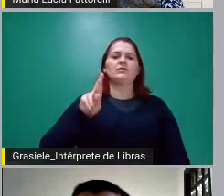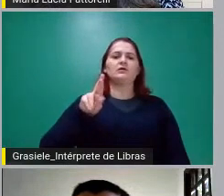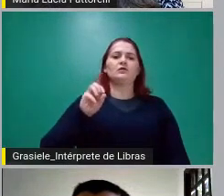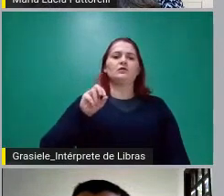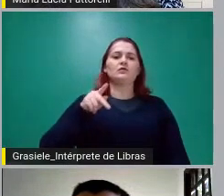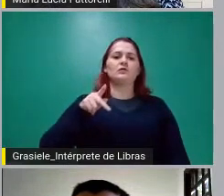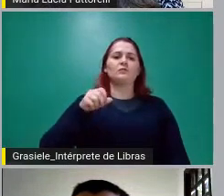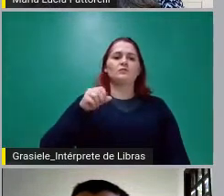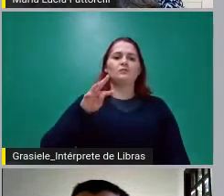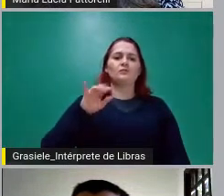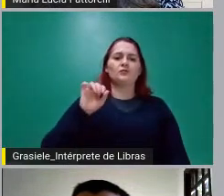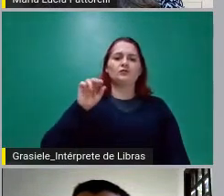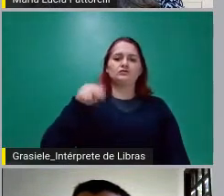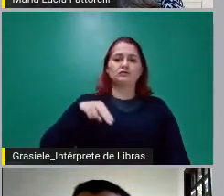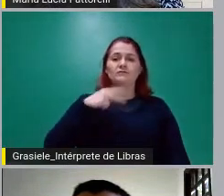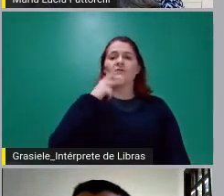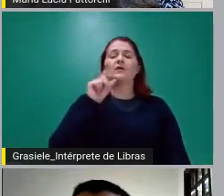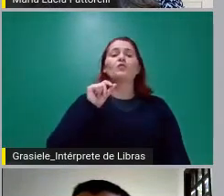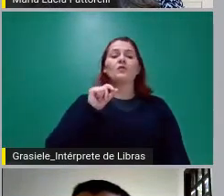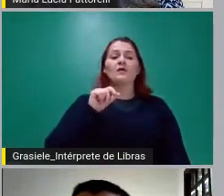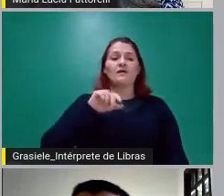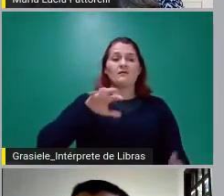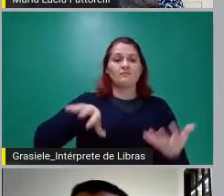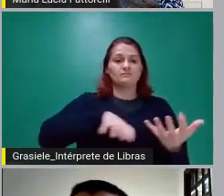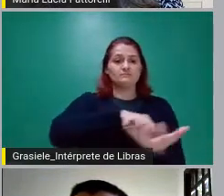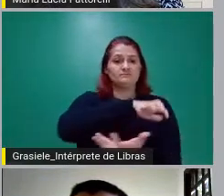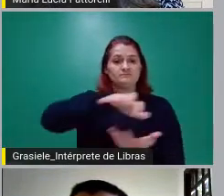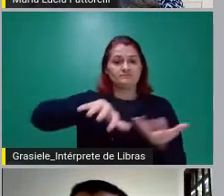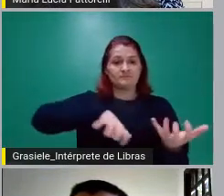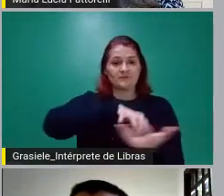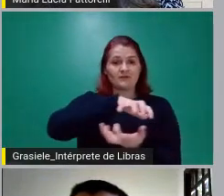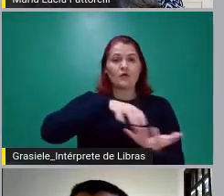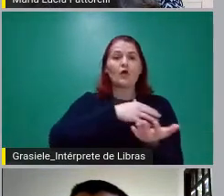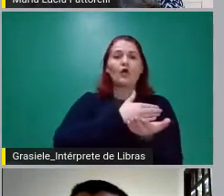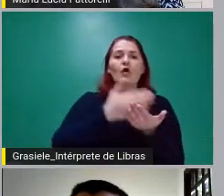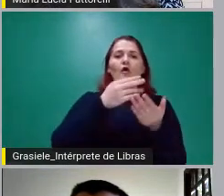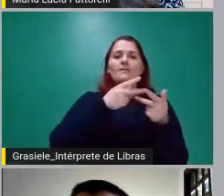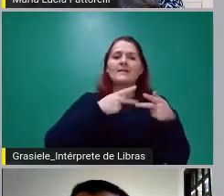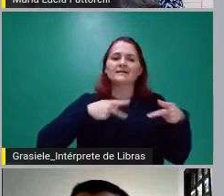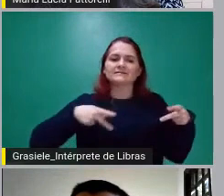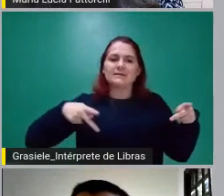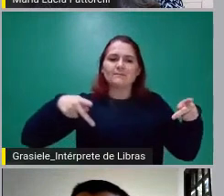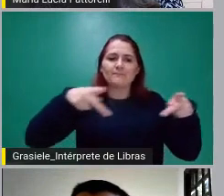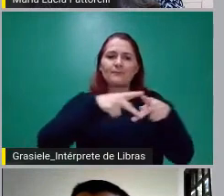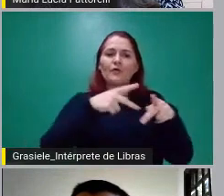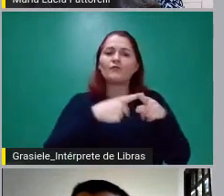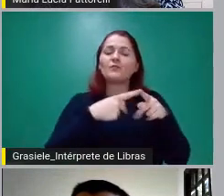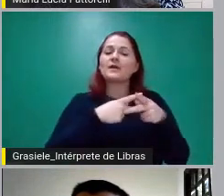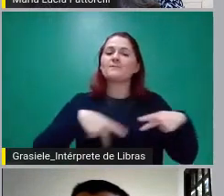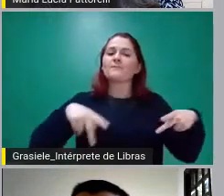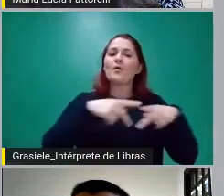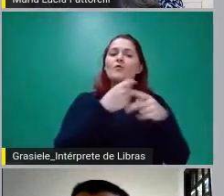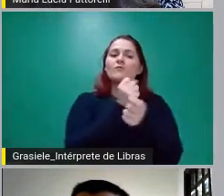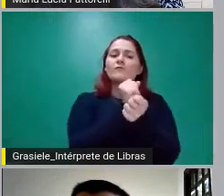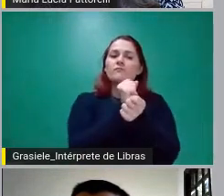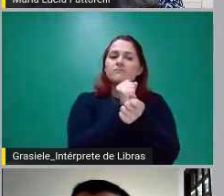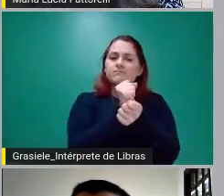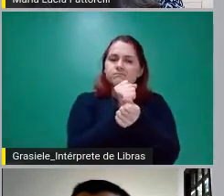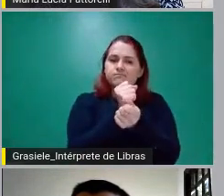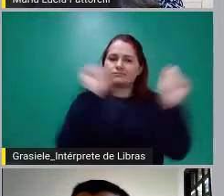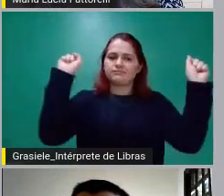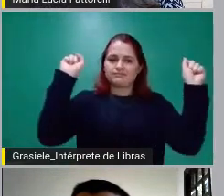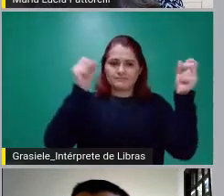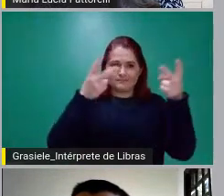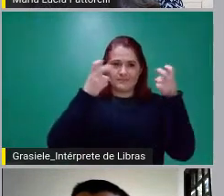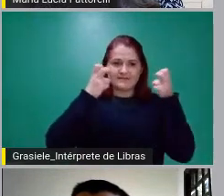traz que a insurreição do povo contra essa ordem ignóbil, quebrando seus grilhões, destruindo os obstáculos e caminhando para um futuro